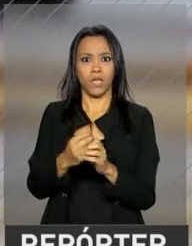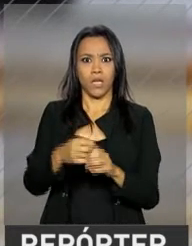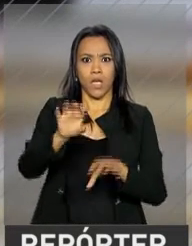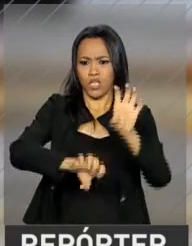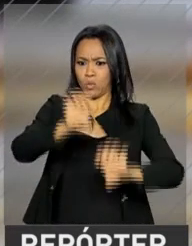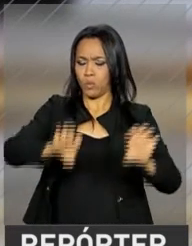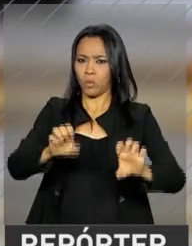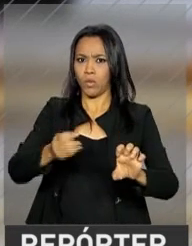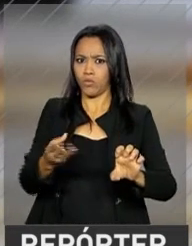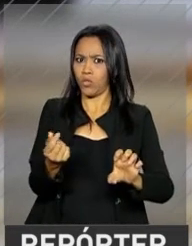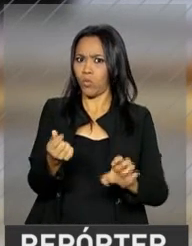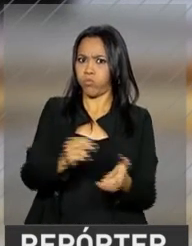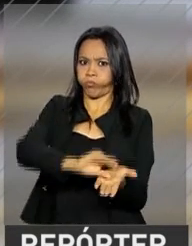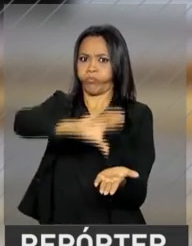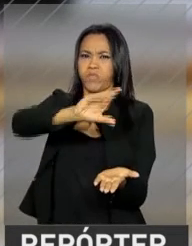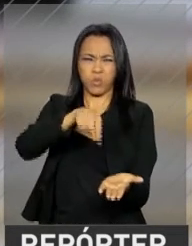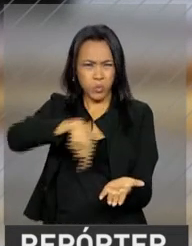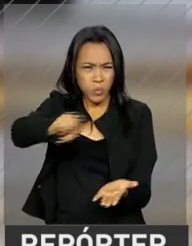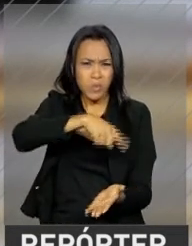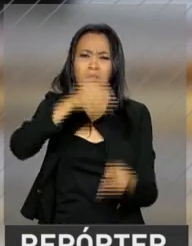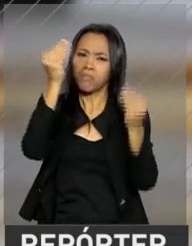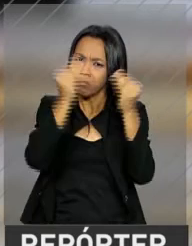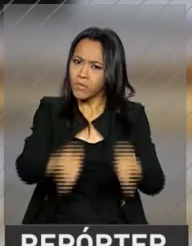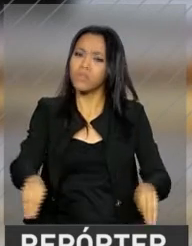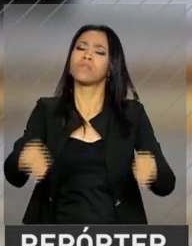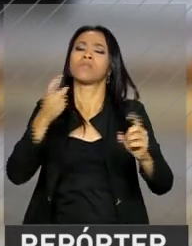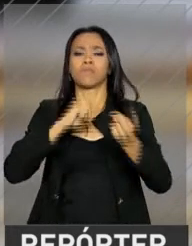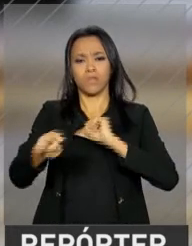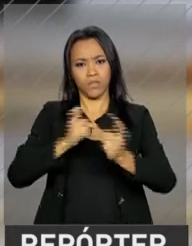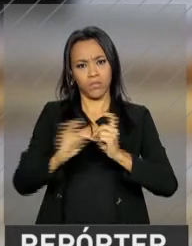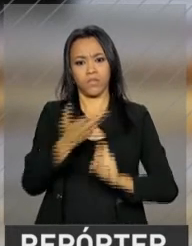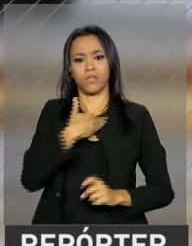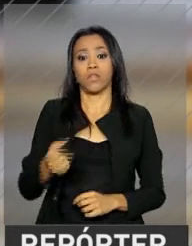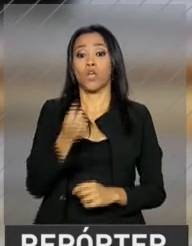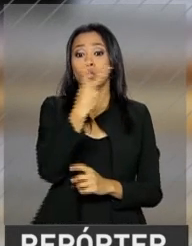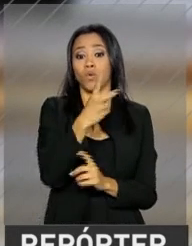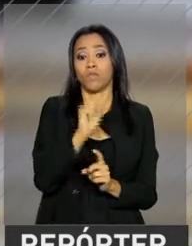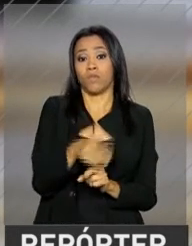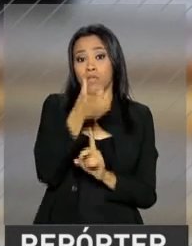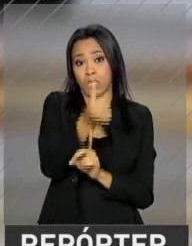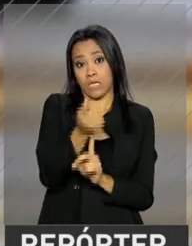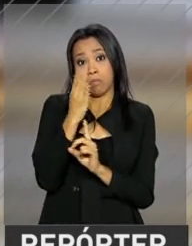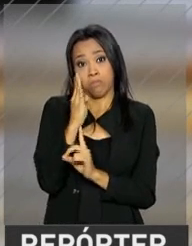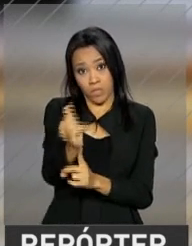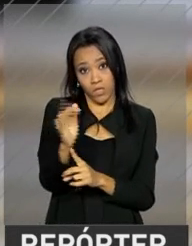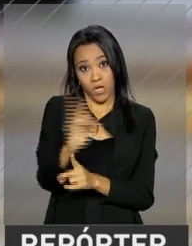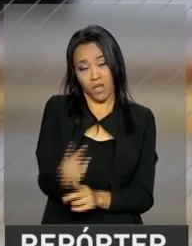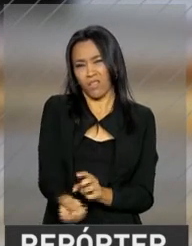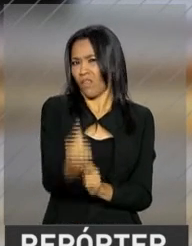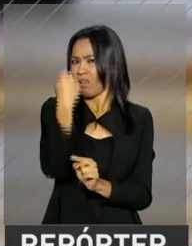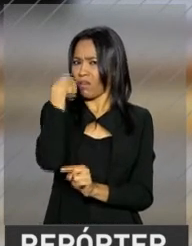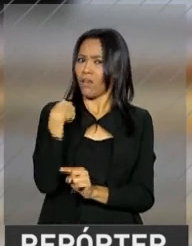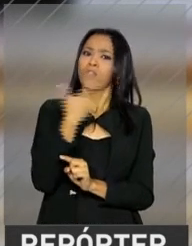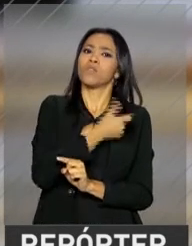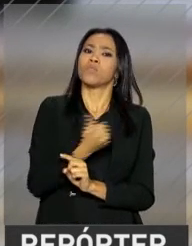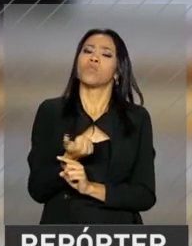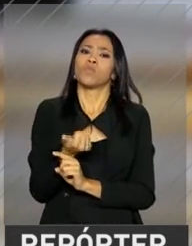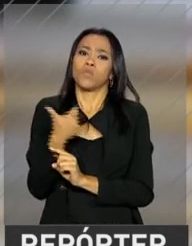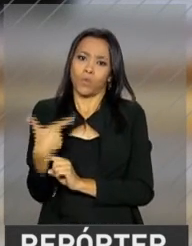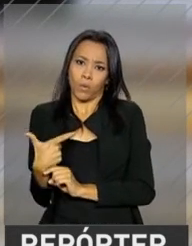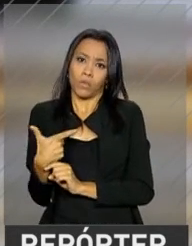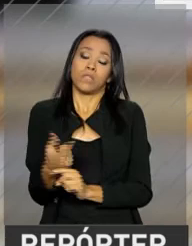um retorno potencial aos cofres públicos do governo de 2,6 bilhões de reais desde 2002 o ministério da